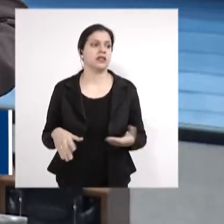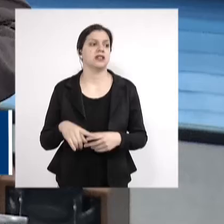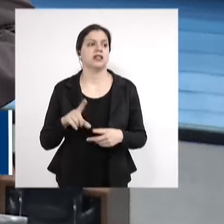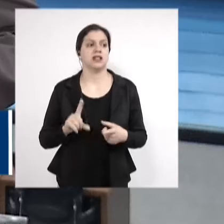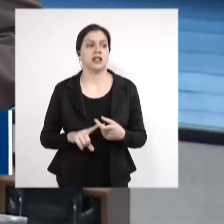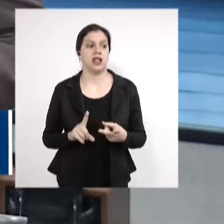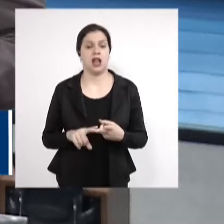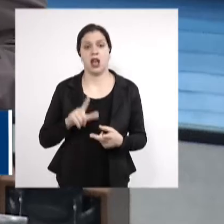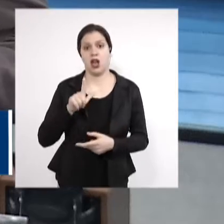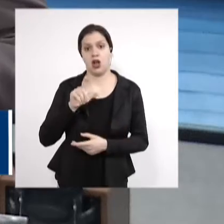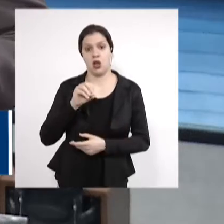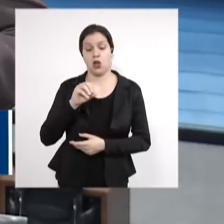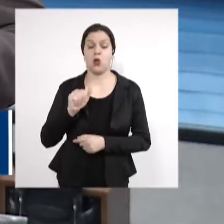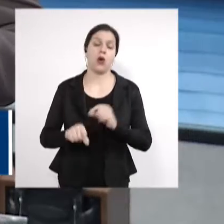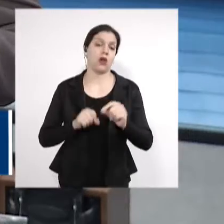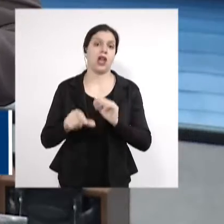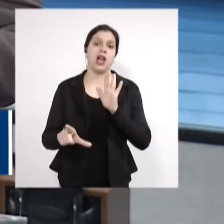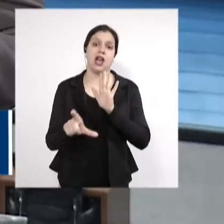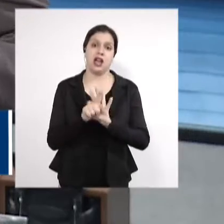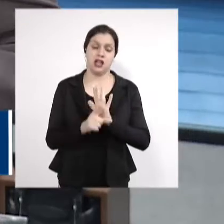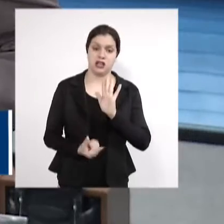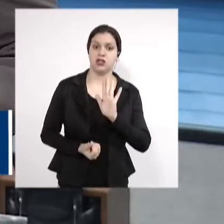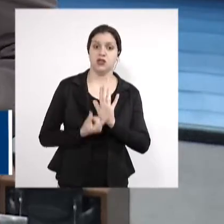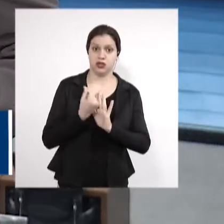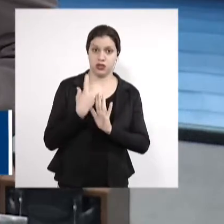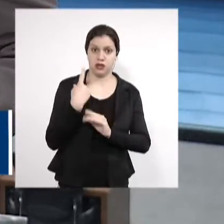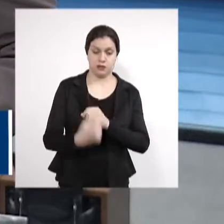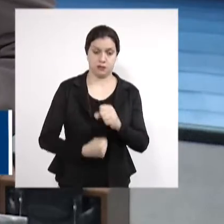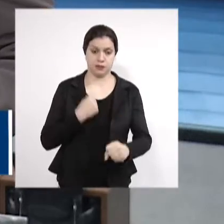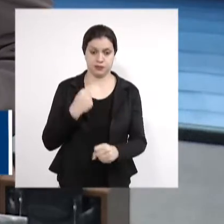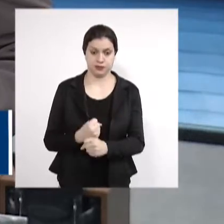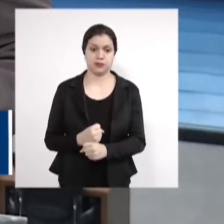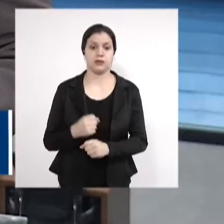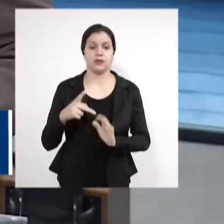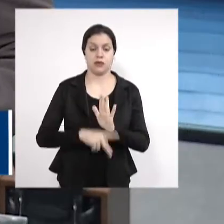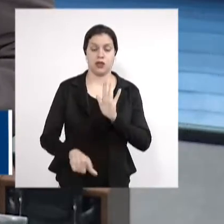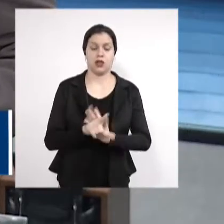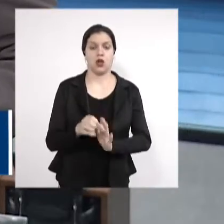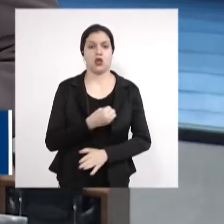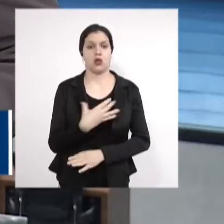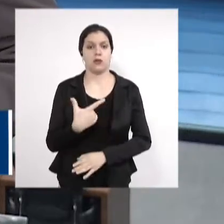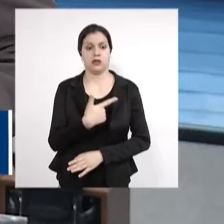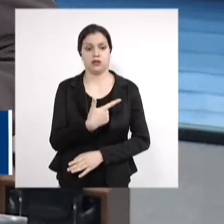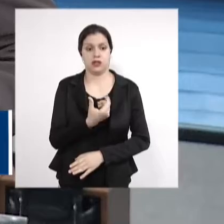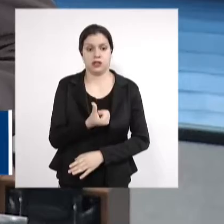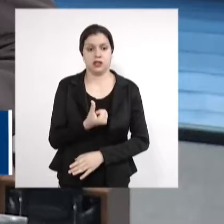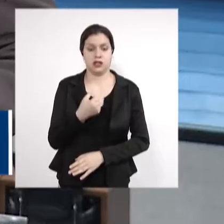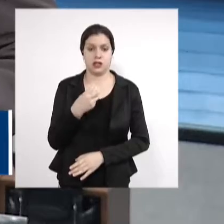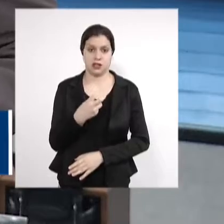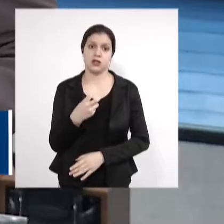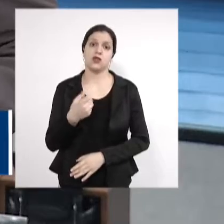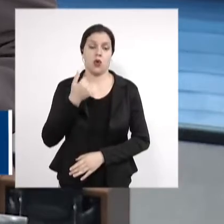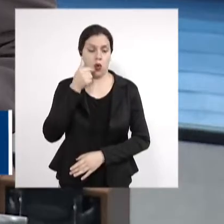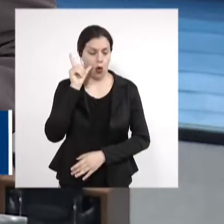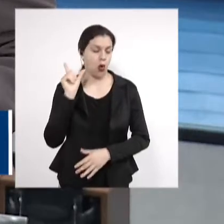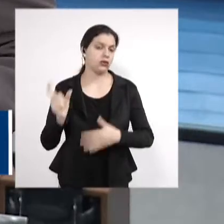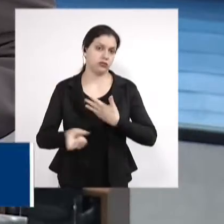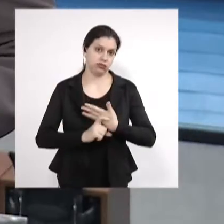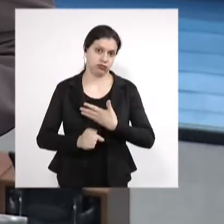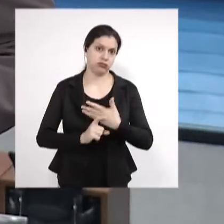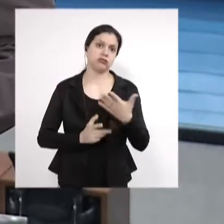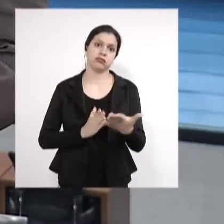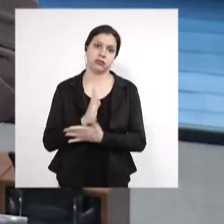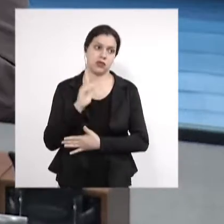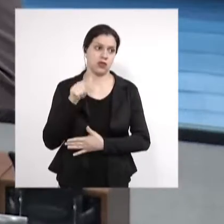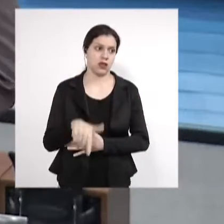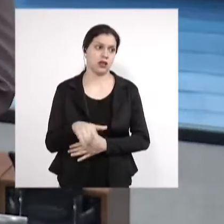orçamentária anual. Porque a LOA é o projeto de lei de número 265, também encaminhado pelo Poder Executivo. Ontem foi aprovado por unanimidade